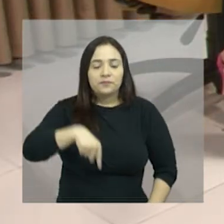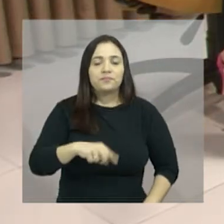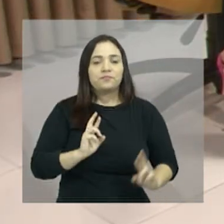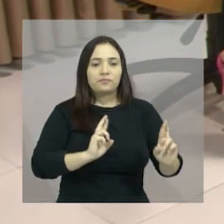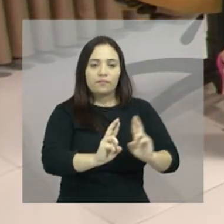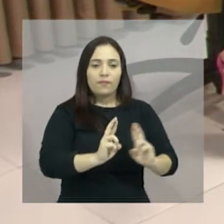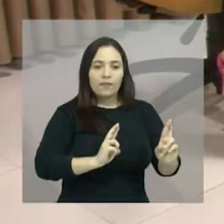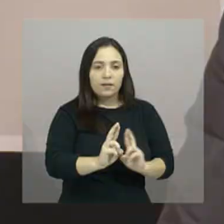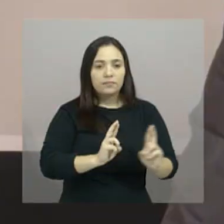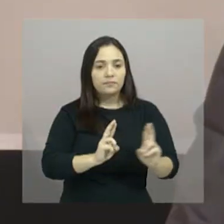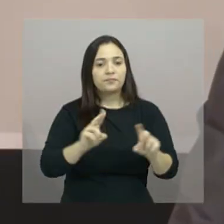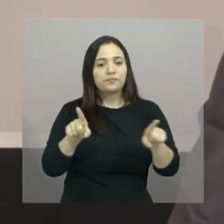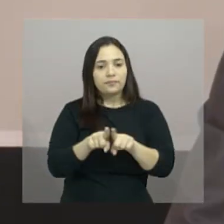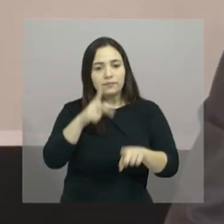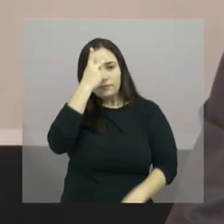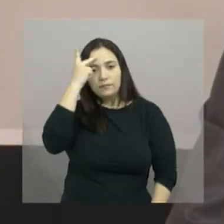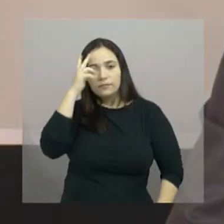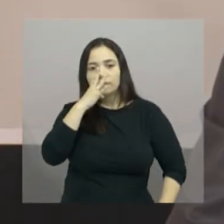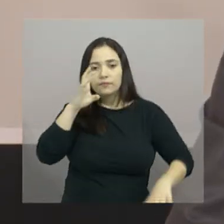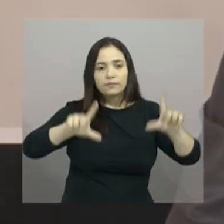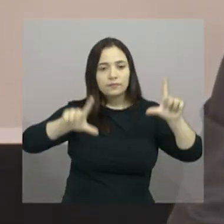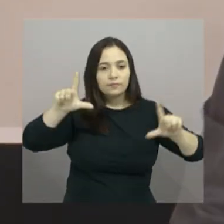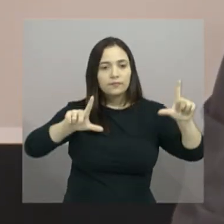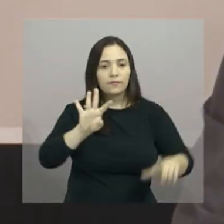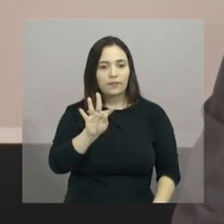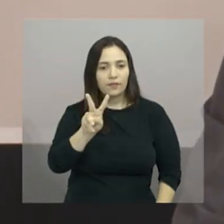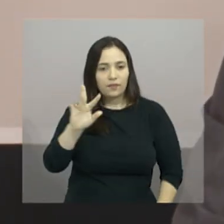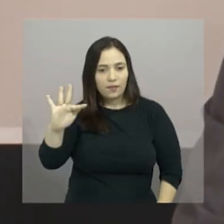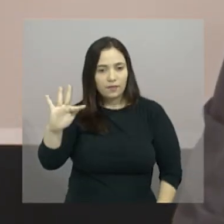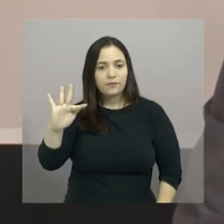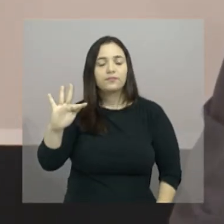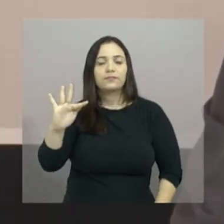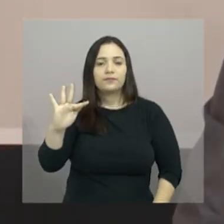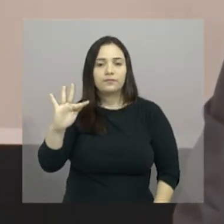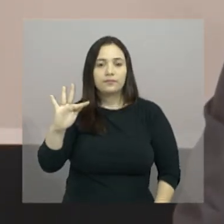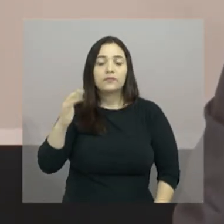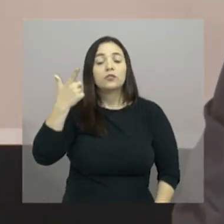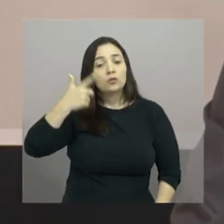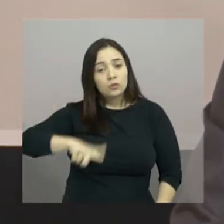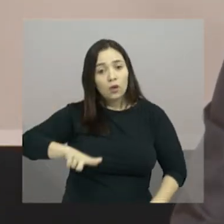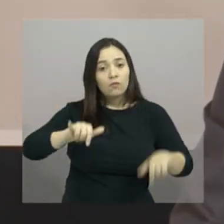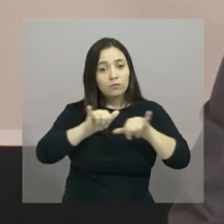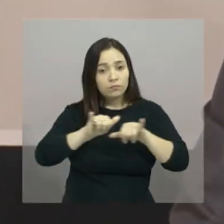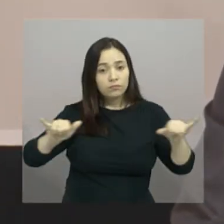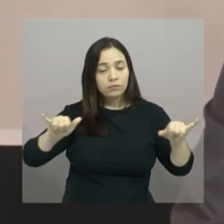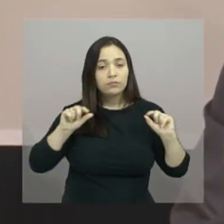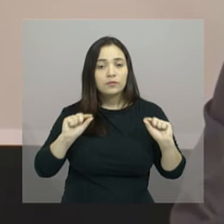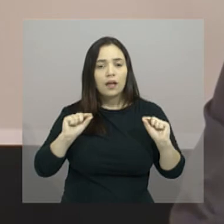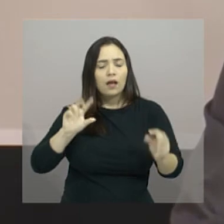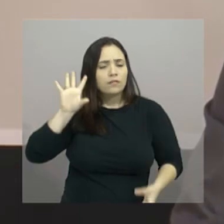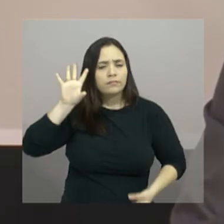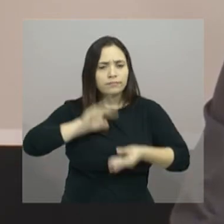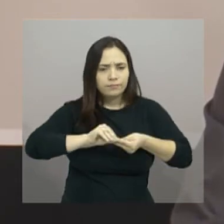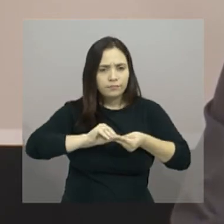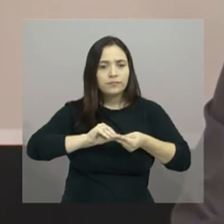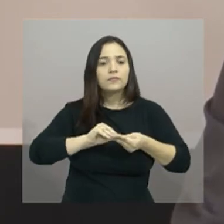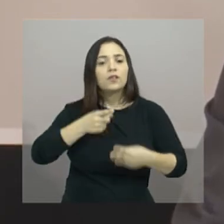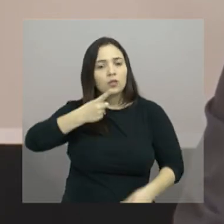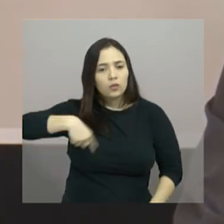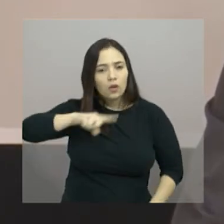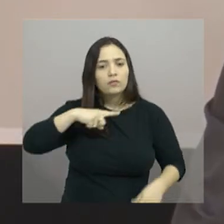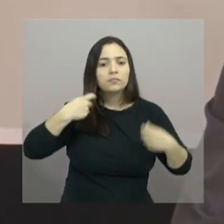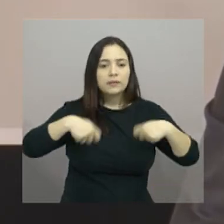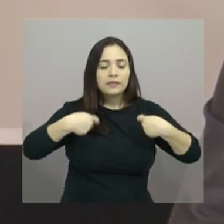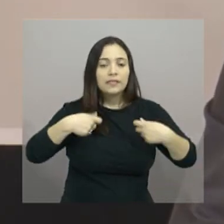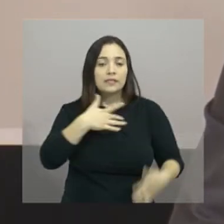programa, agradecer o telespectador da TV Fortaleza que nos acompanha aqui. E de novo, assim, só uma simples mensagem, né? Nós precisamos, para fazer uma